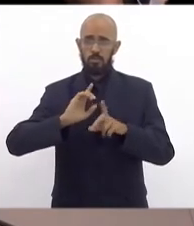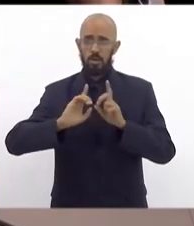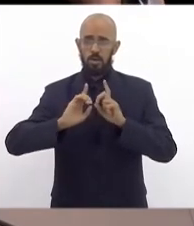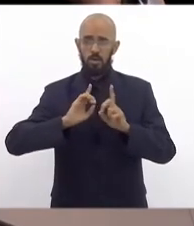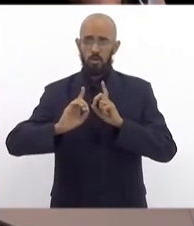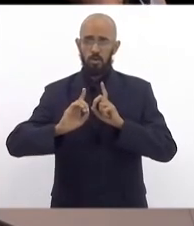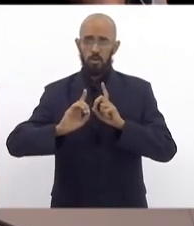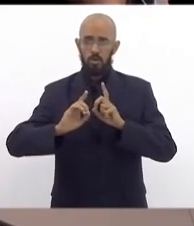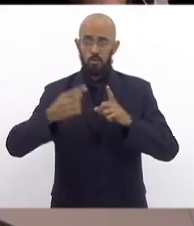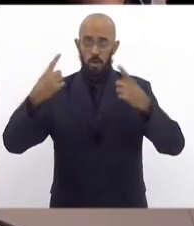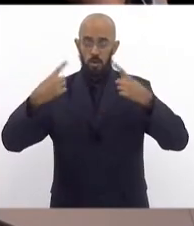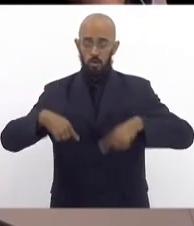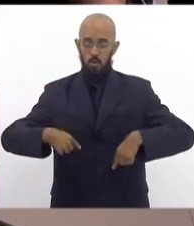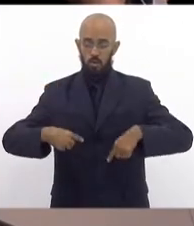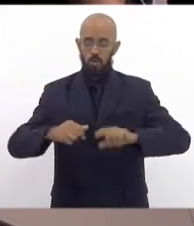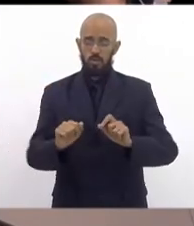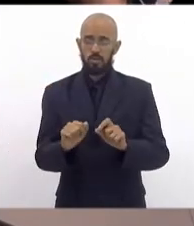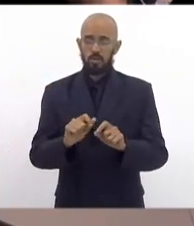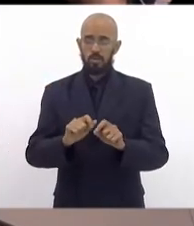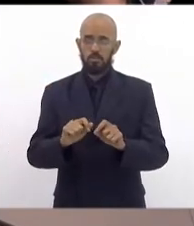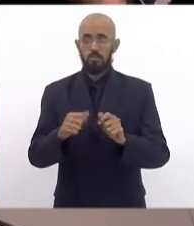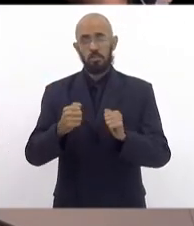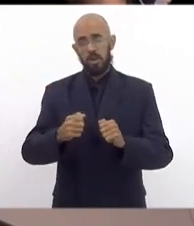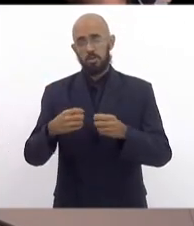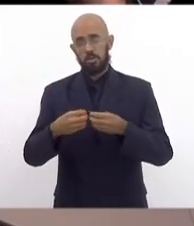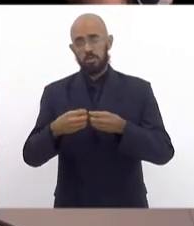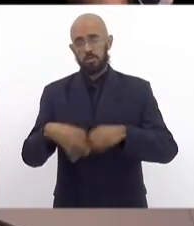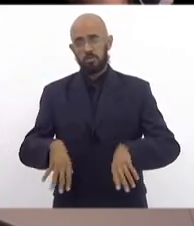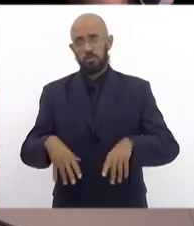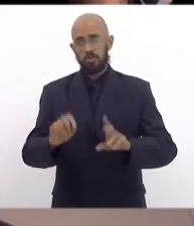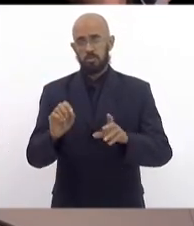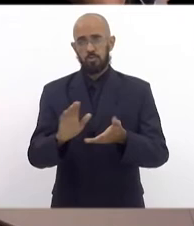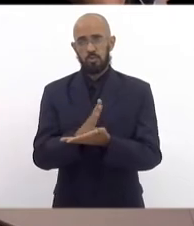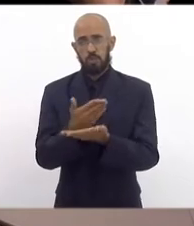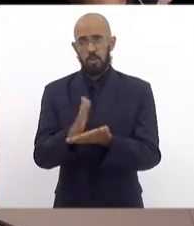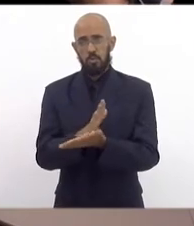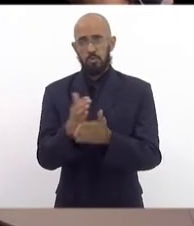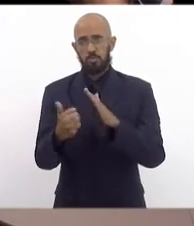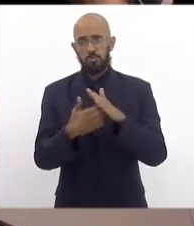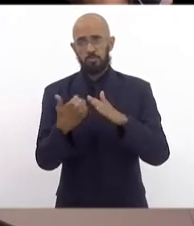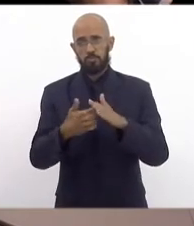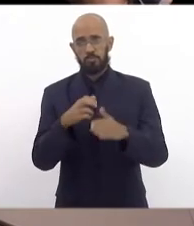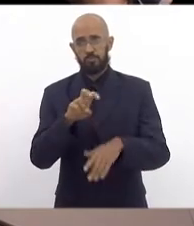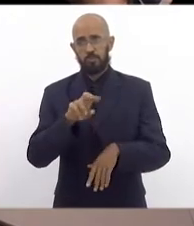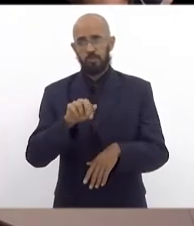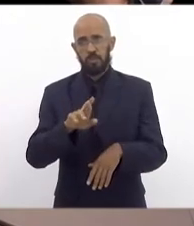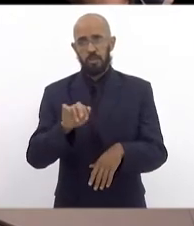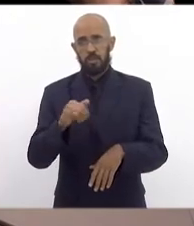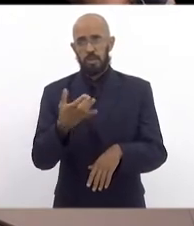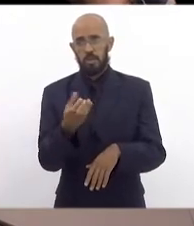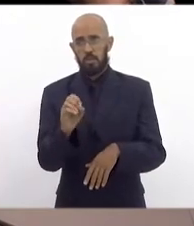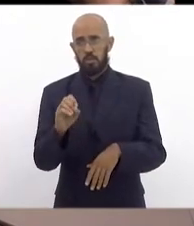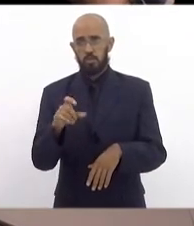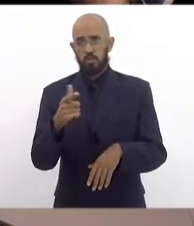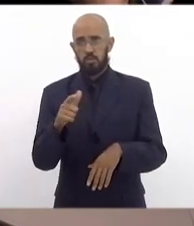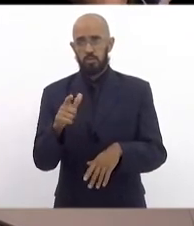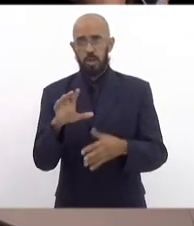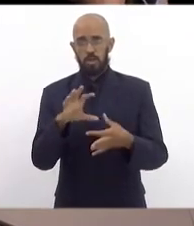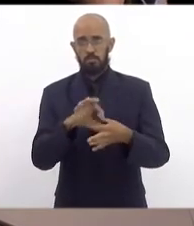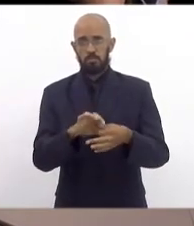pode ser prejudicial para parte algumas empresas do varejo que não estão vinculados a Grupo